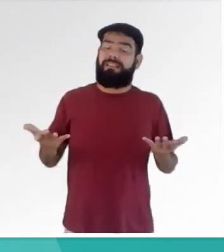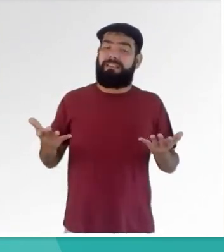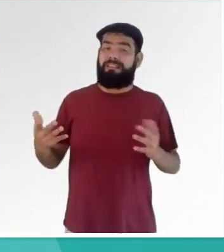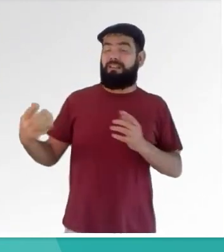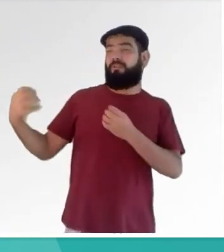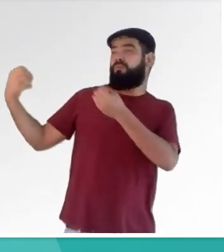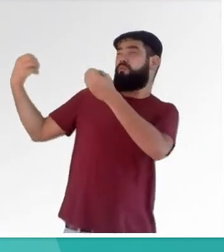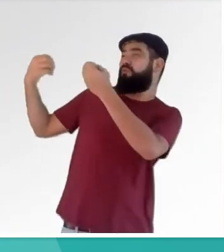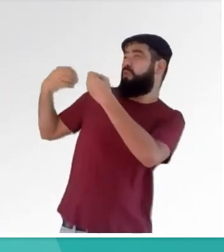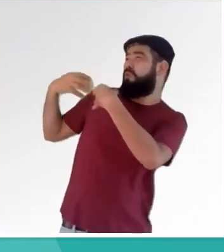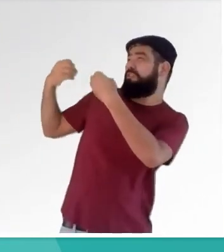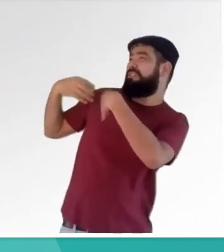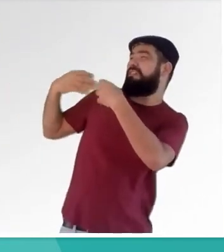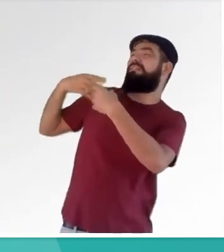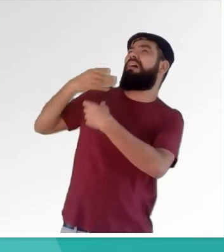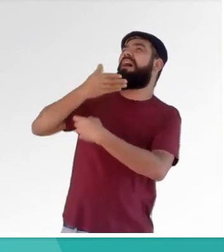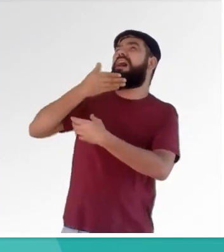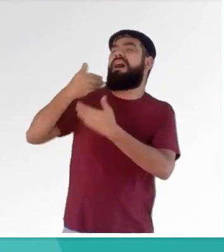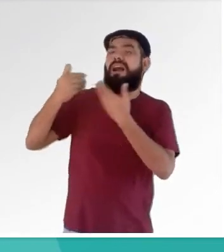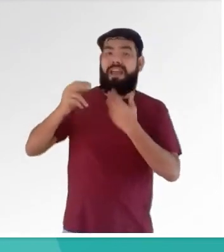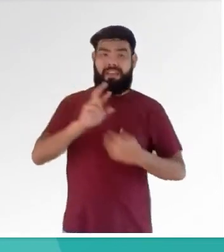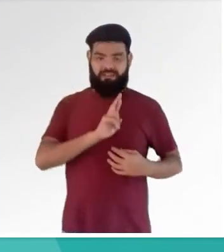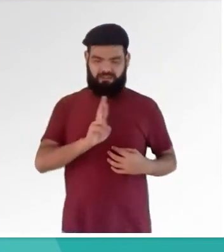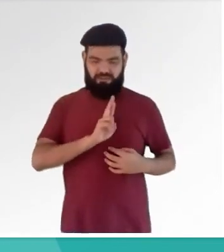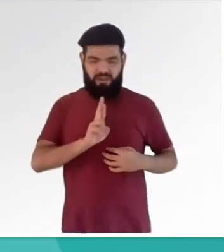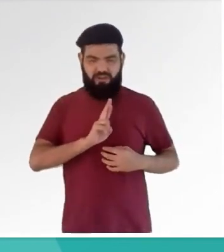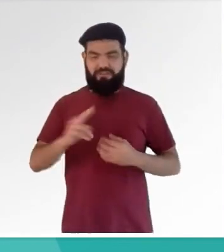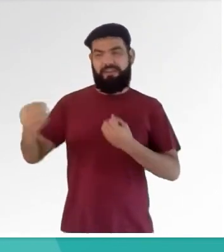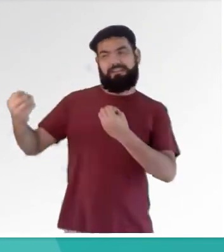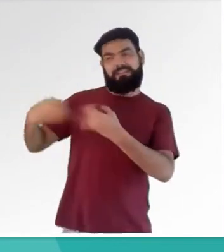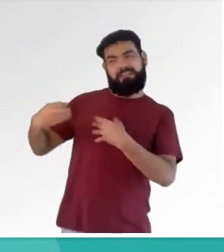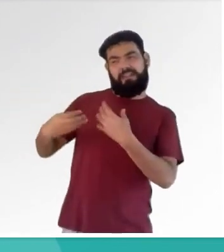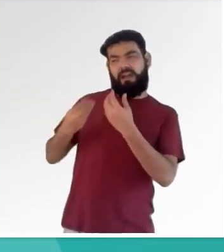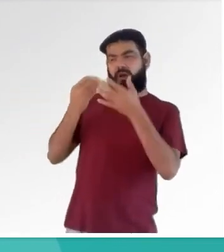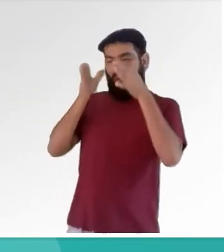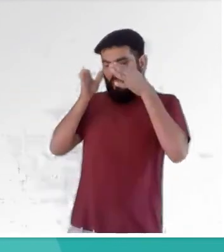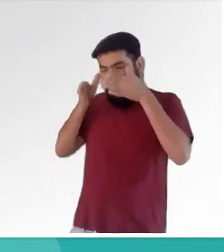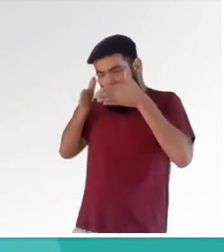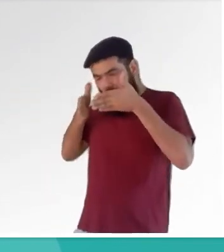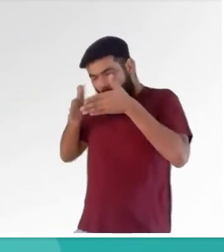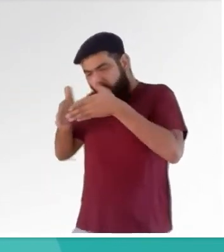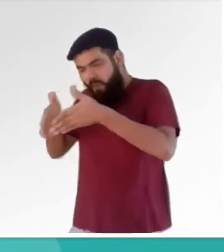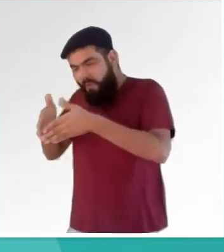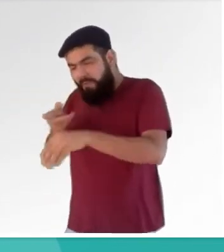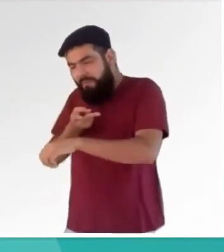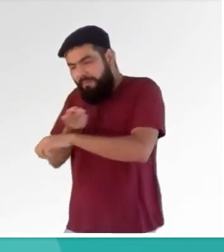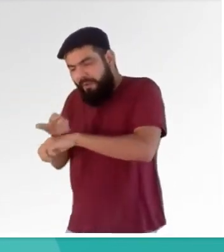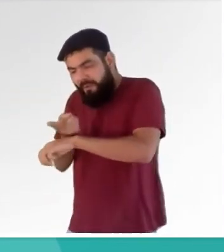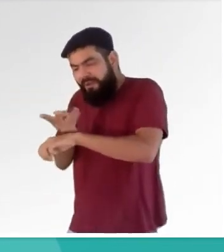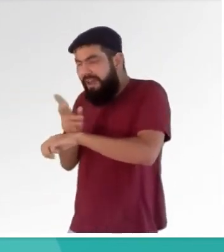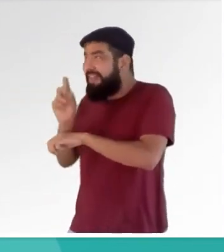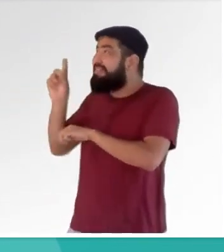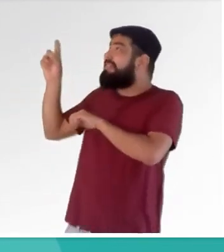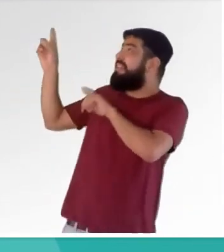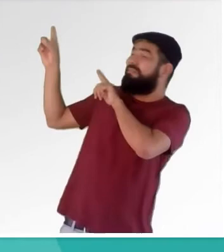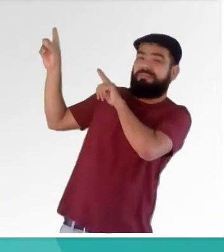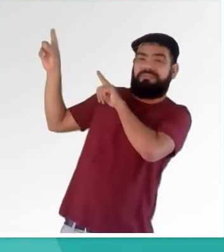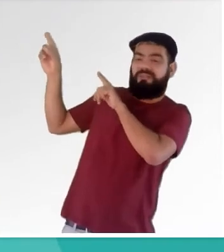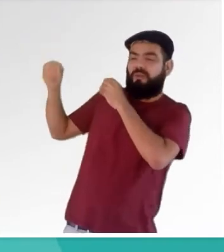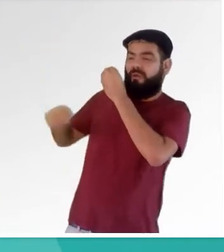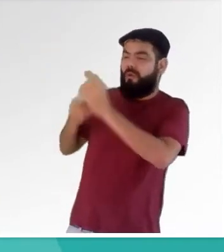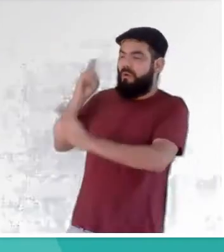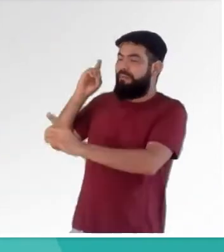dar um ensinamento para que você busque esse Deus, para que você se encontre com